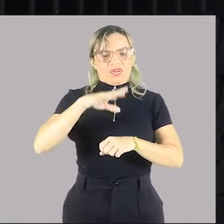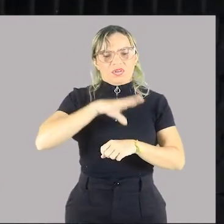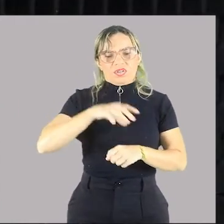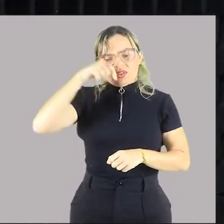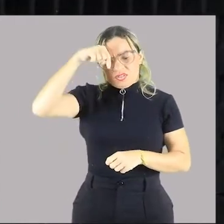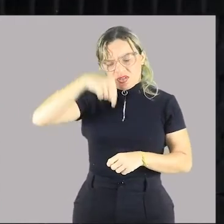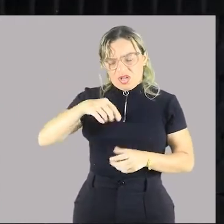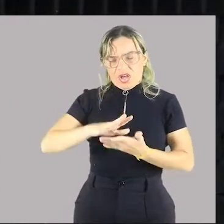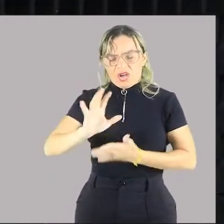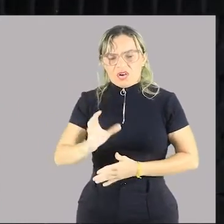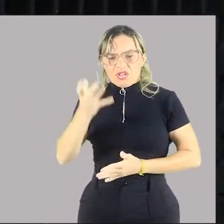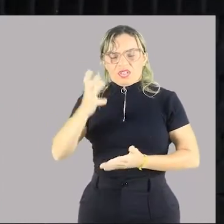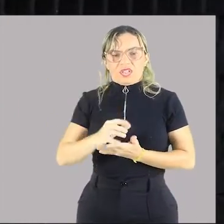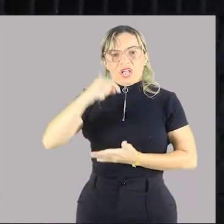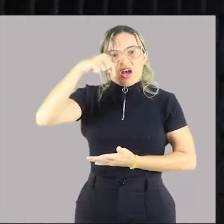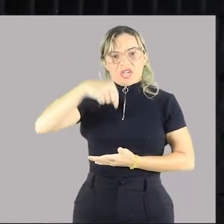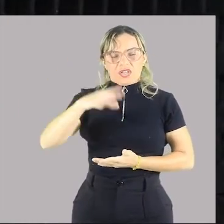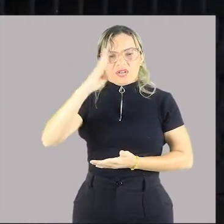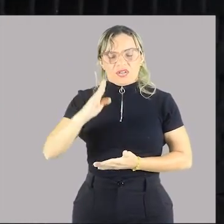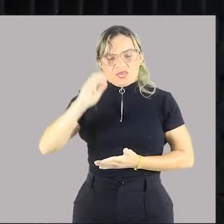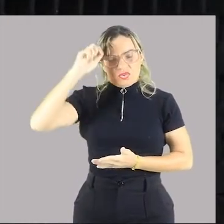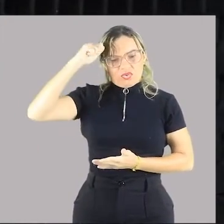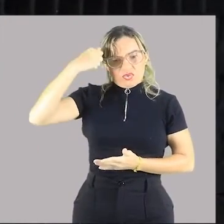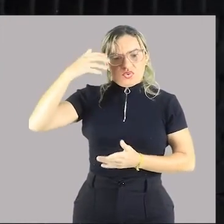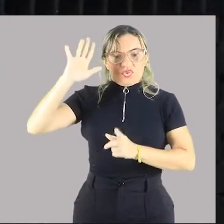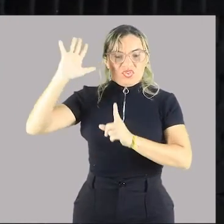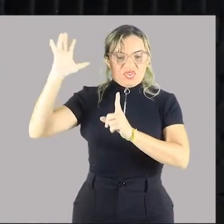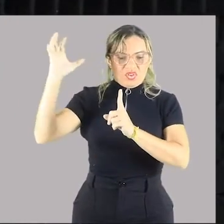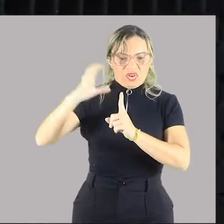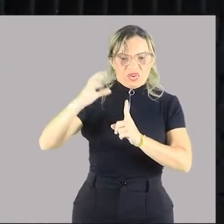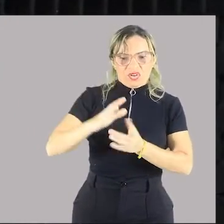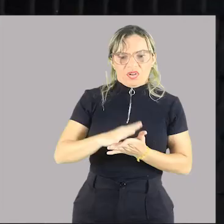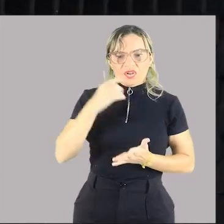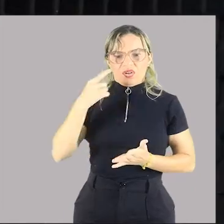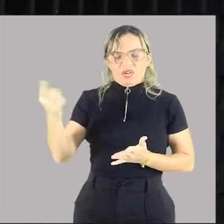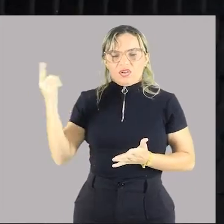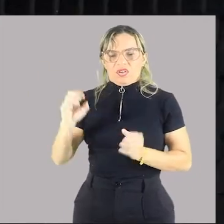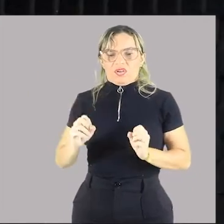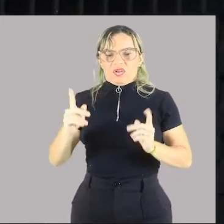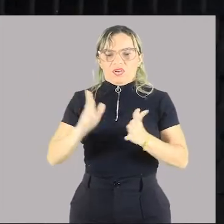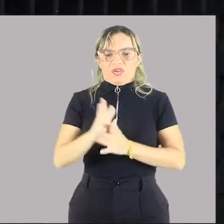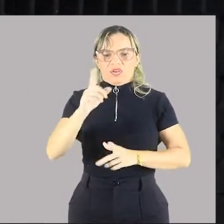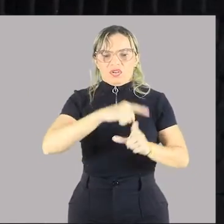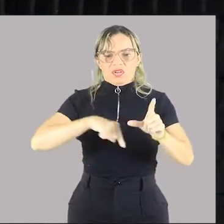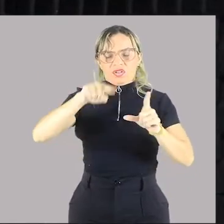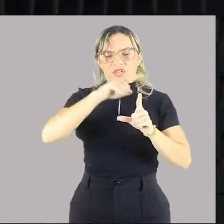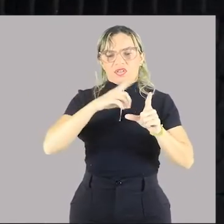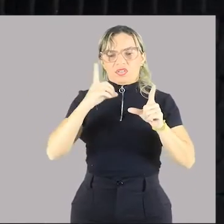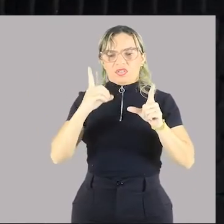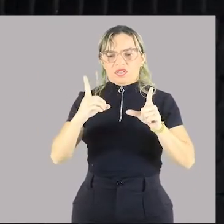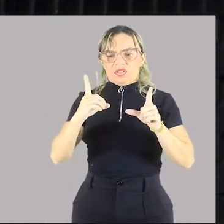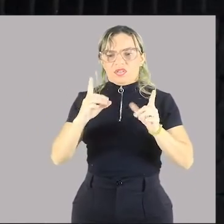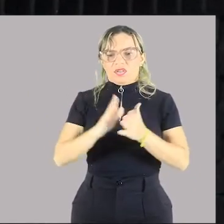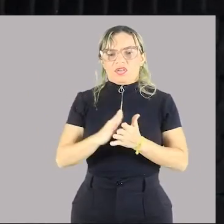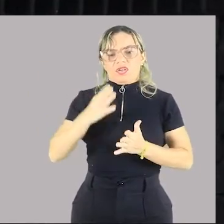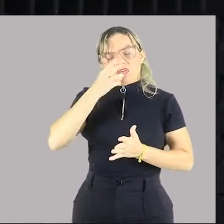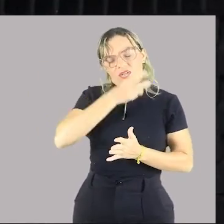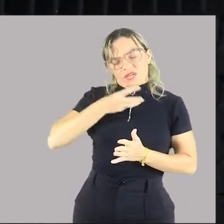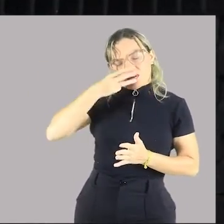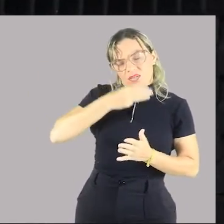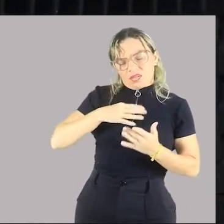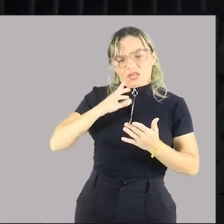na colônia. Ok? Então, são iguarias, são doces. Porque, de certa